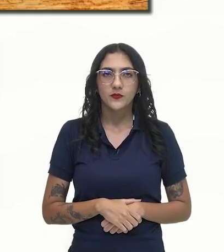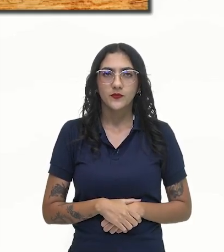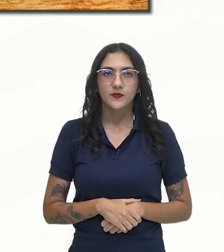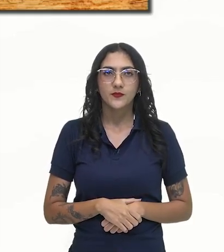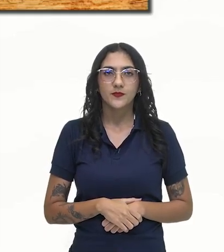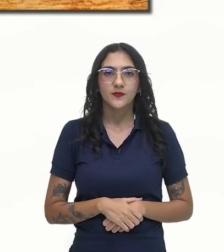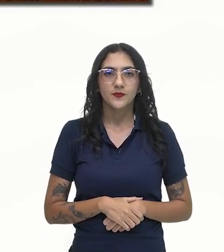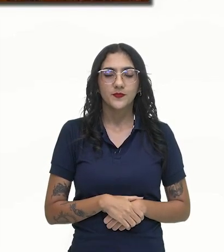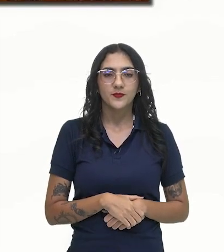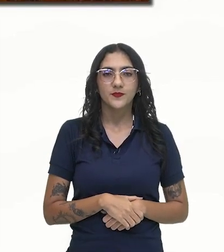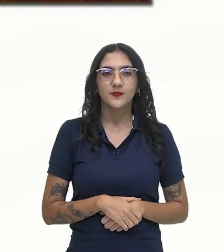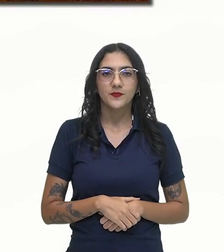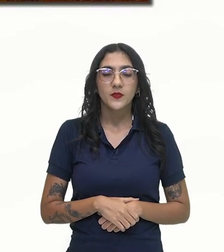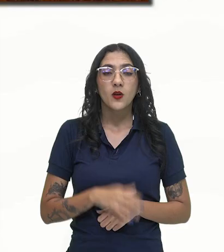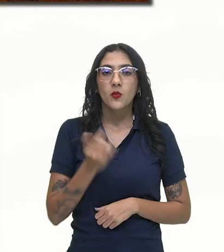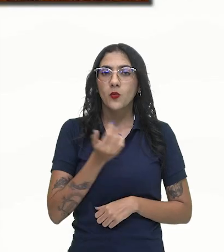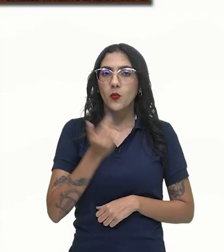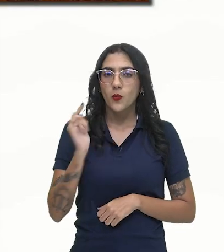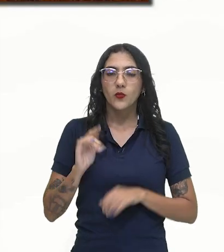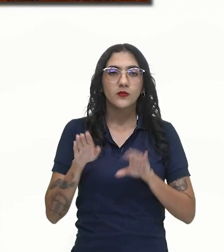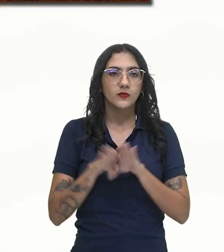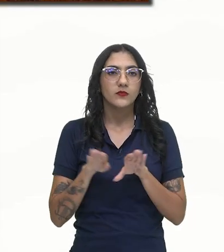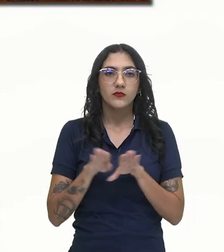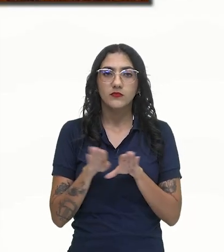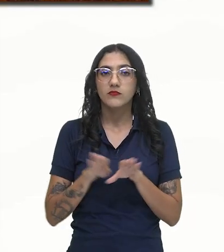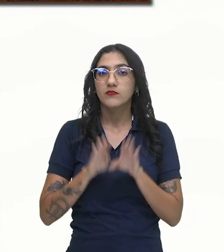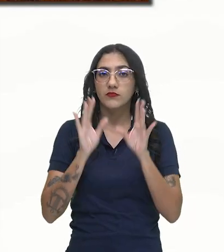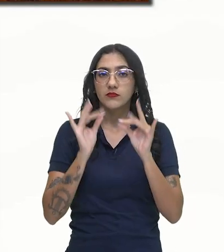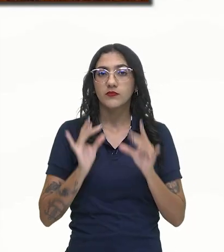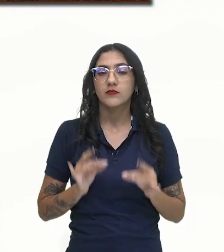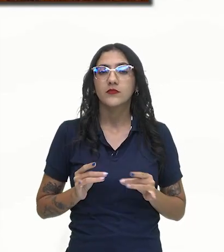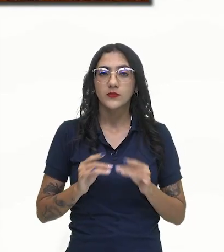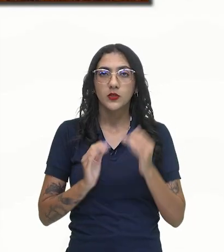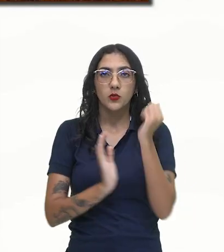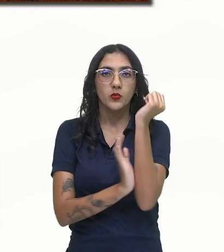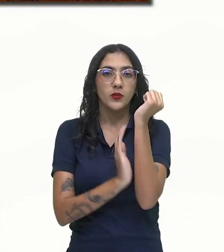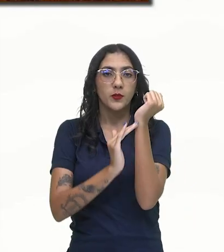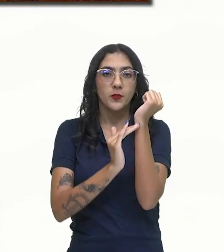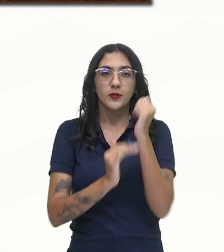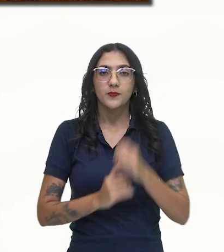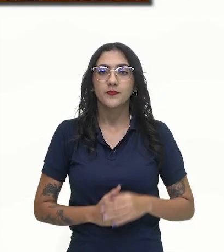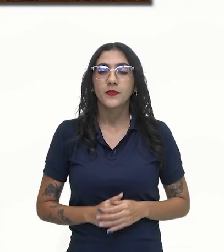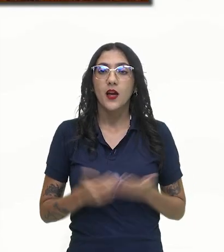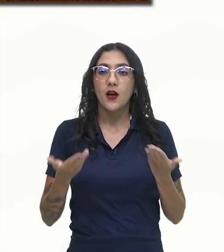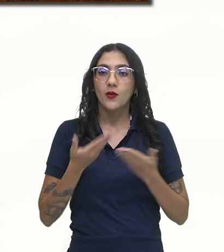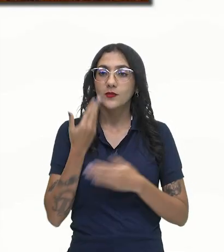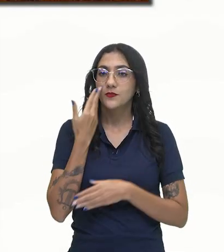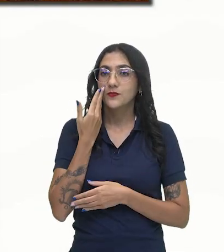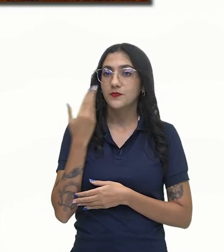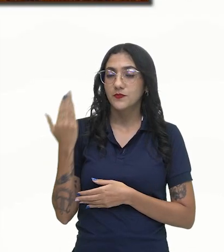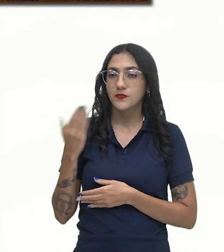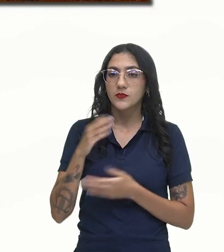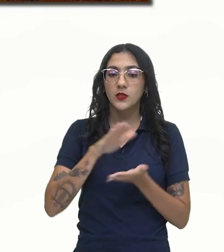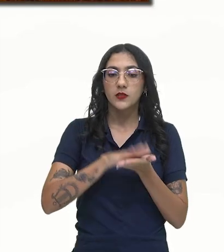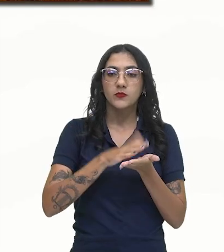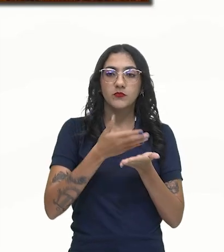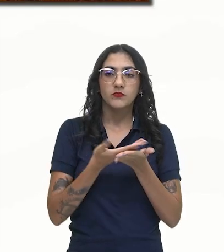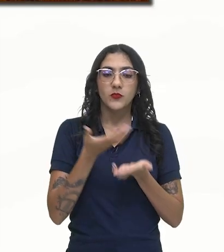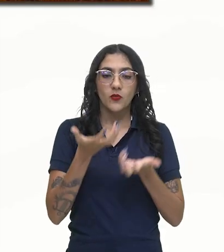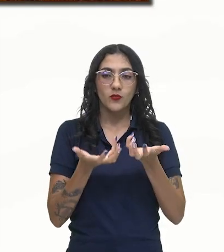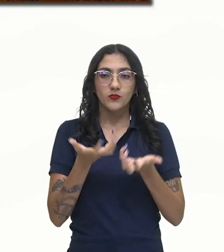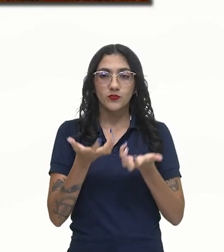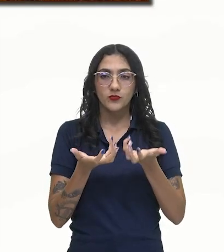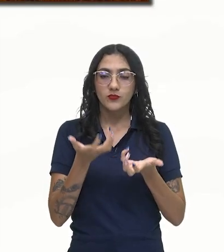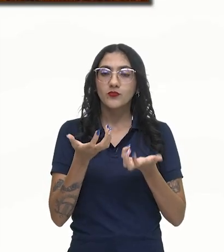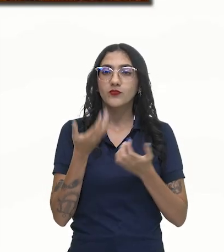stew. Um outro prato ainda com tambaqui, só que agora é o tambaqui roast. Tambaqui roast, como